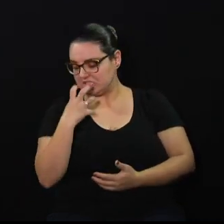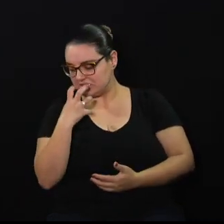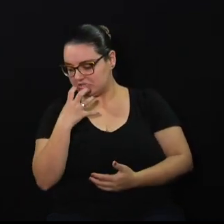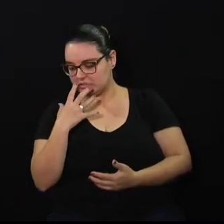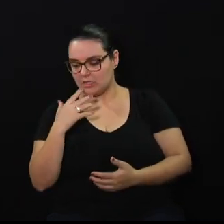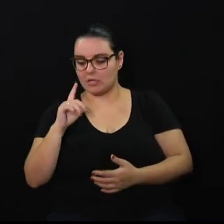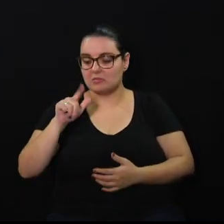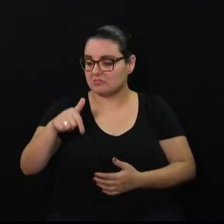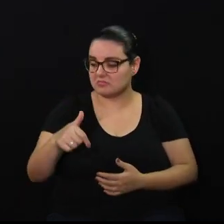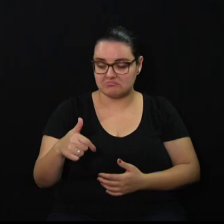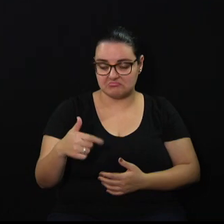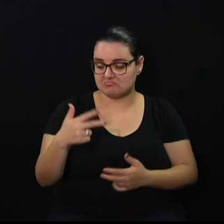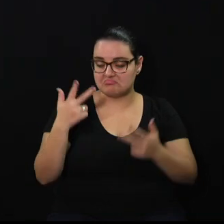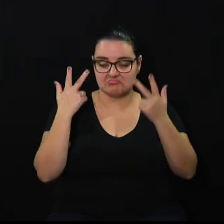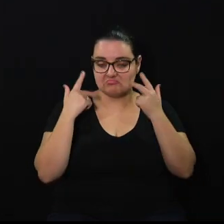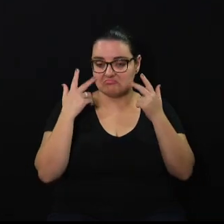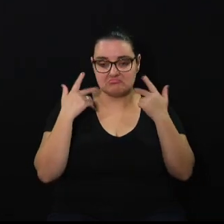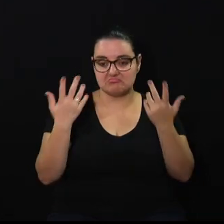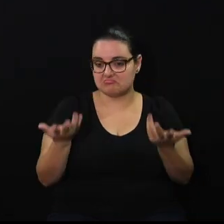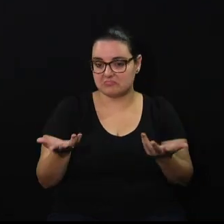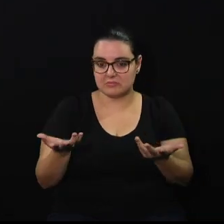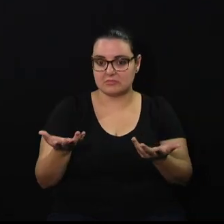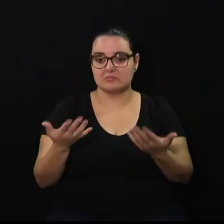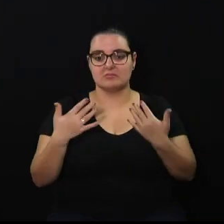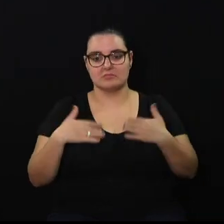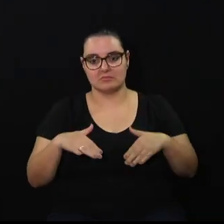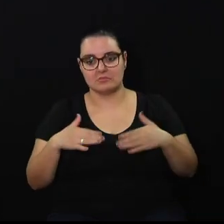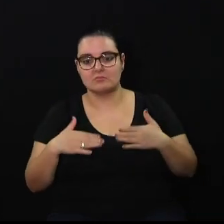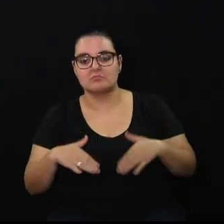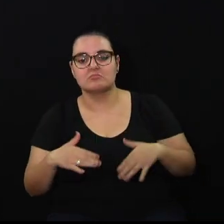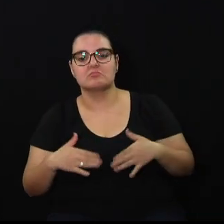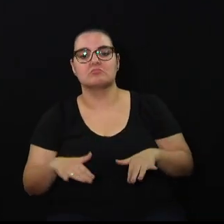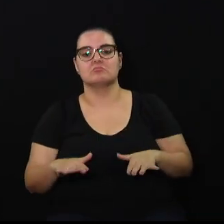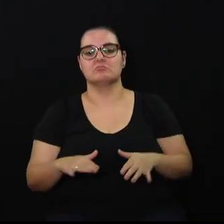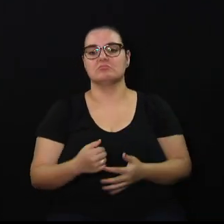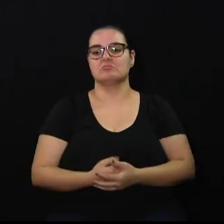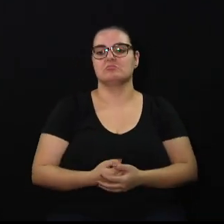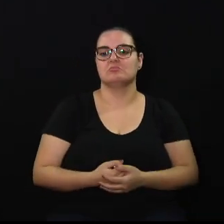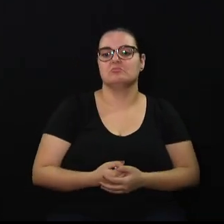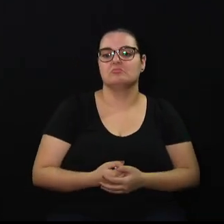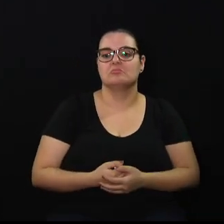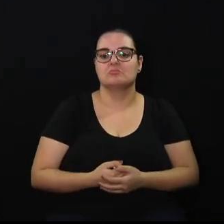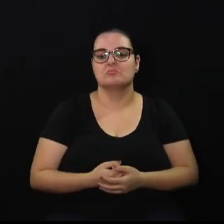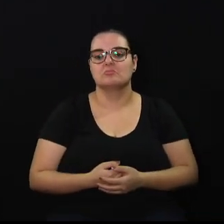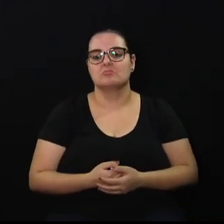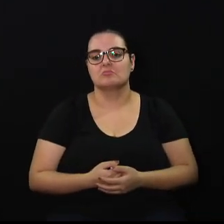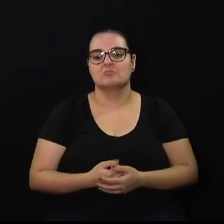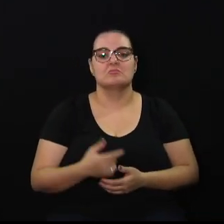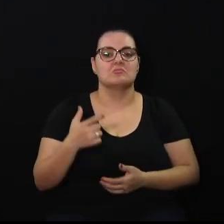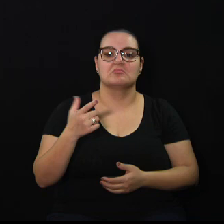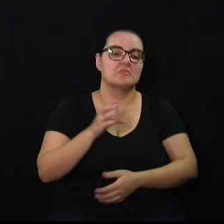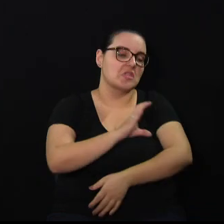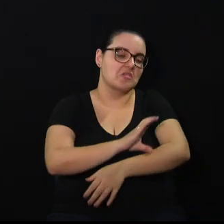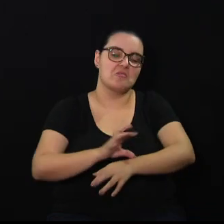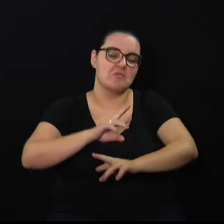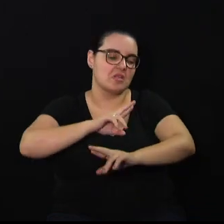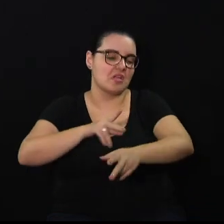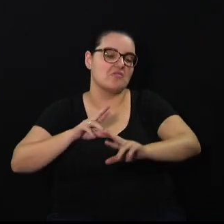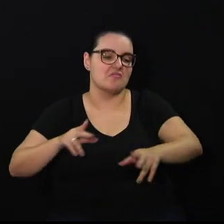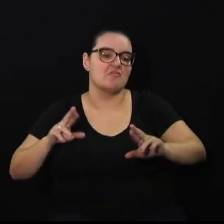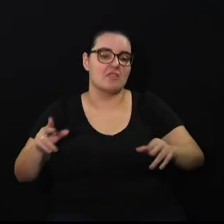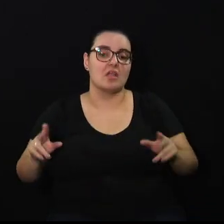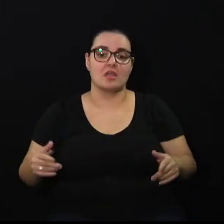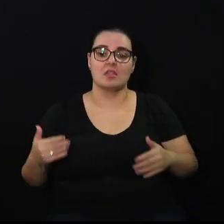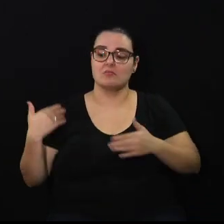produtividade agressividade ela já está mais passivo não tá mas tendo os seus comportamentos e e